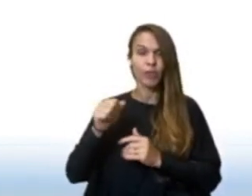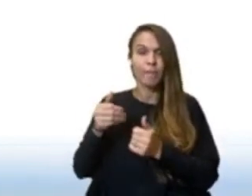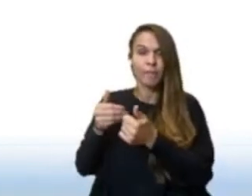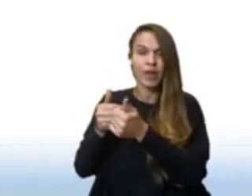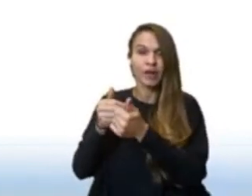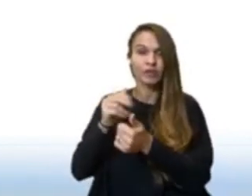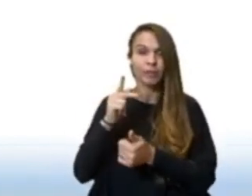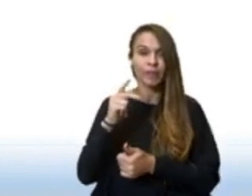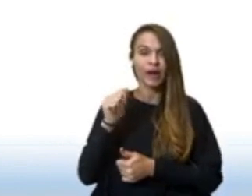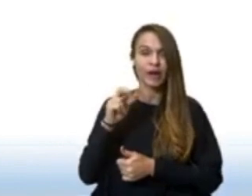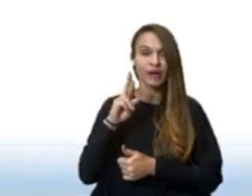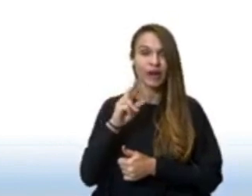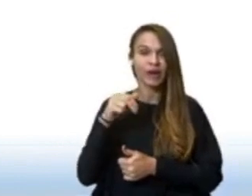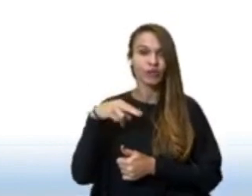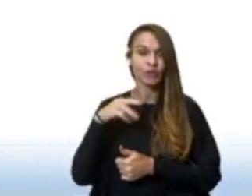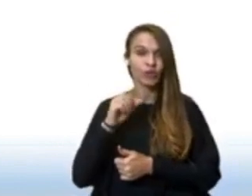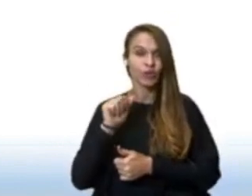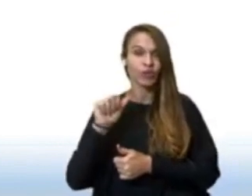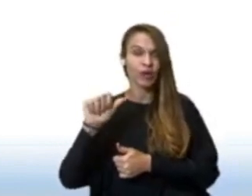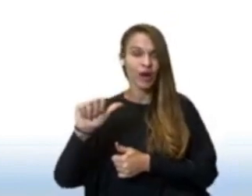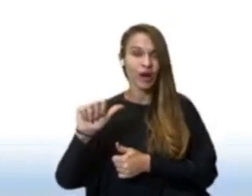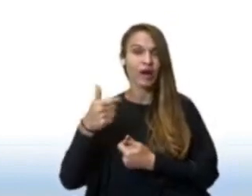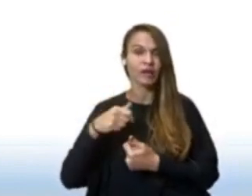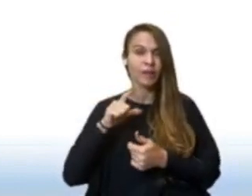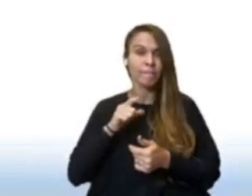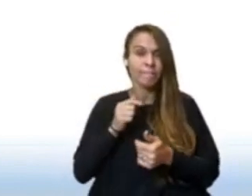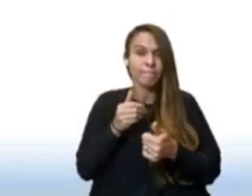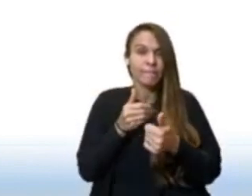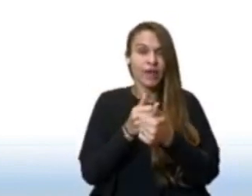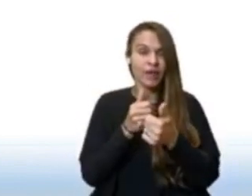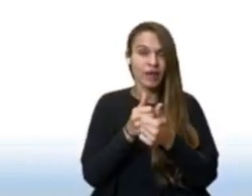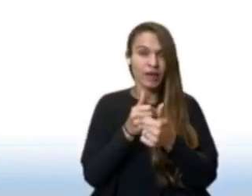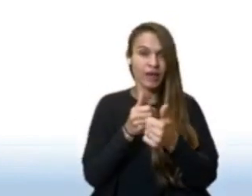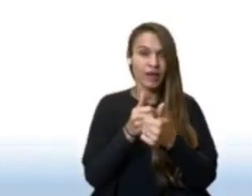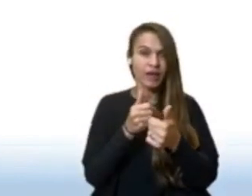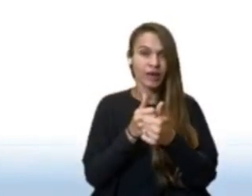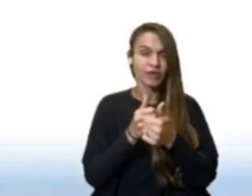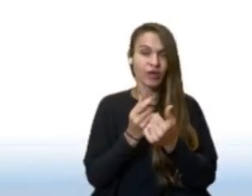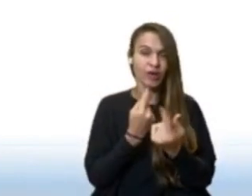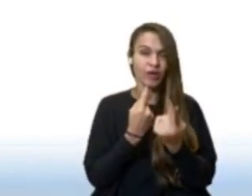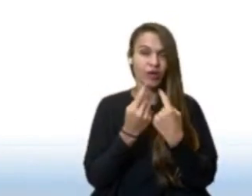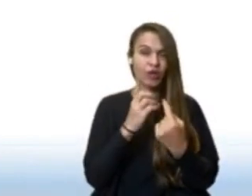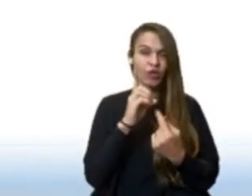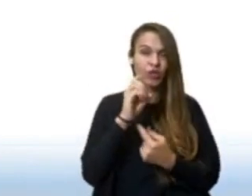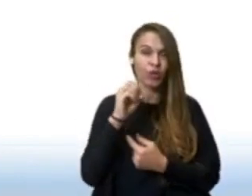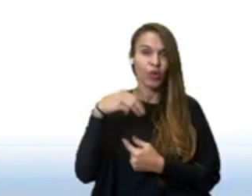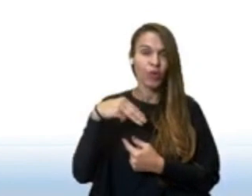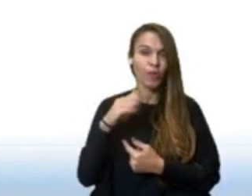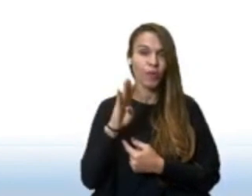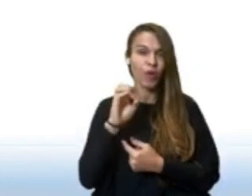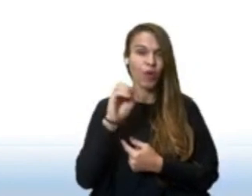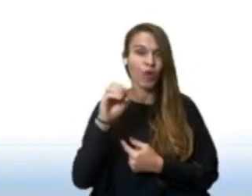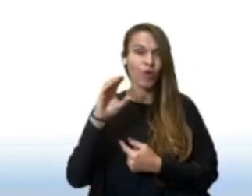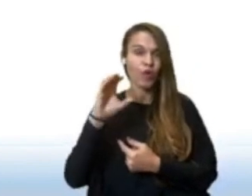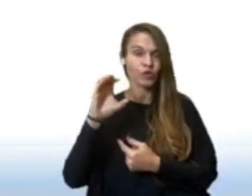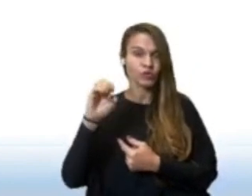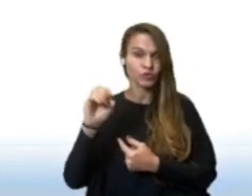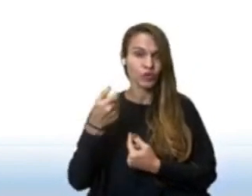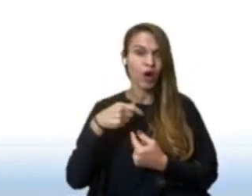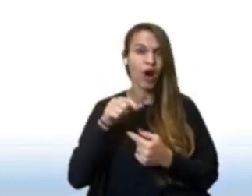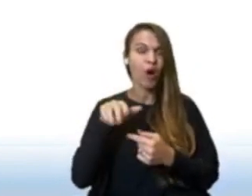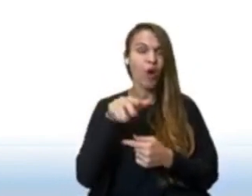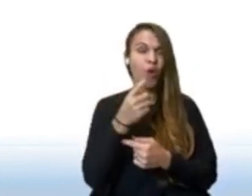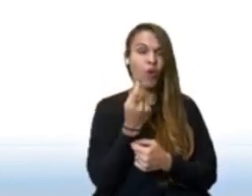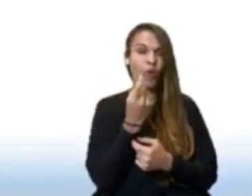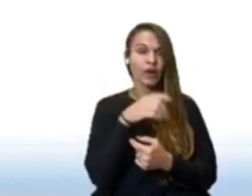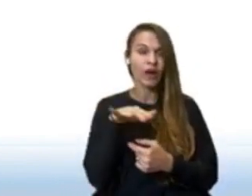ali, perto da Ermida, perto do Ermida Dom Bosco ali, tem a única área verde que tem lá hoje, está proposta para fazer